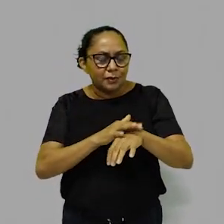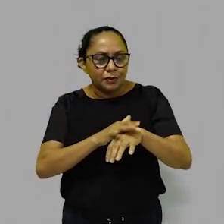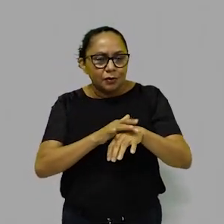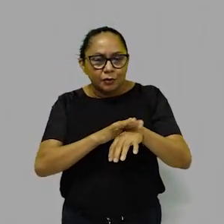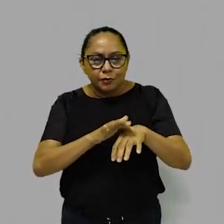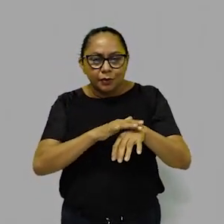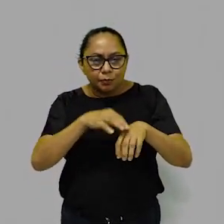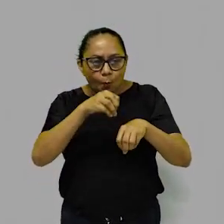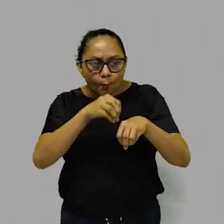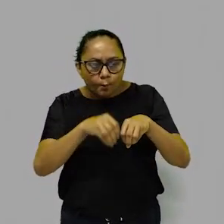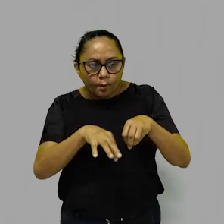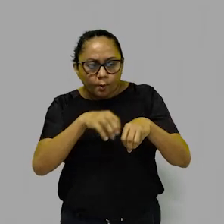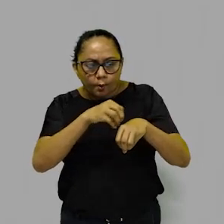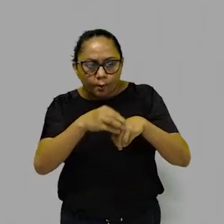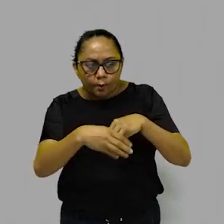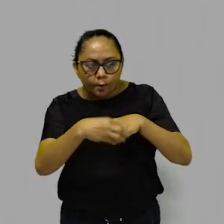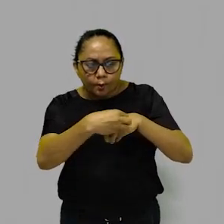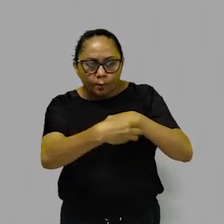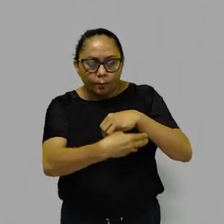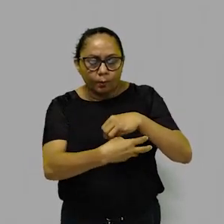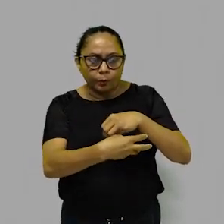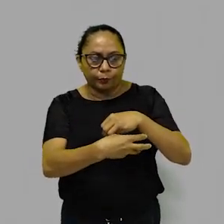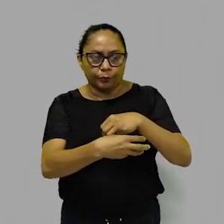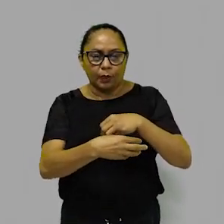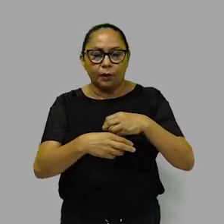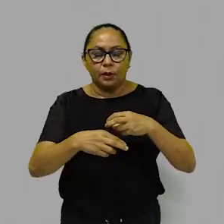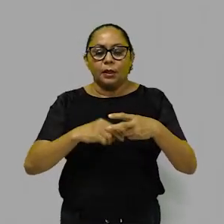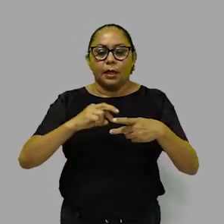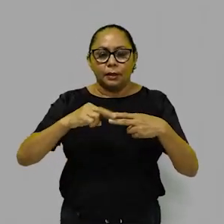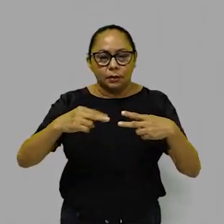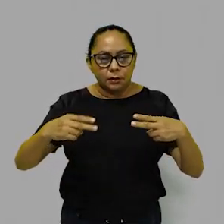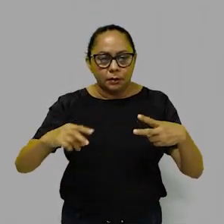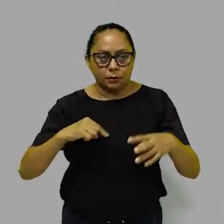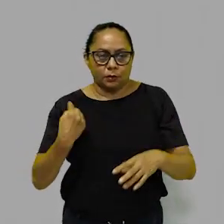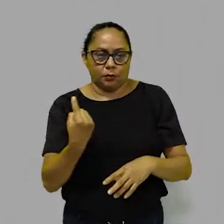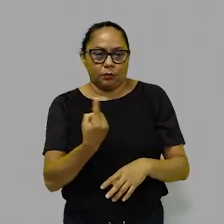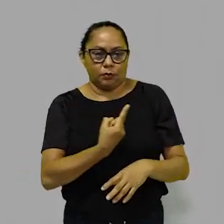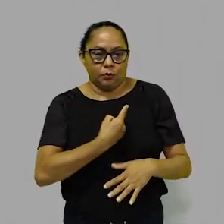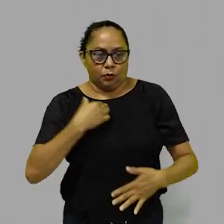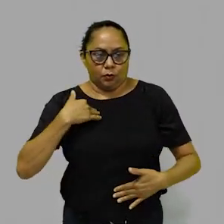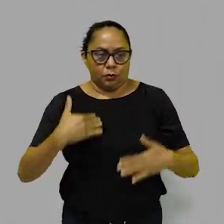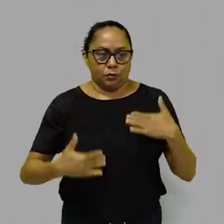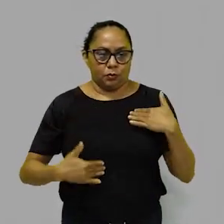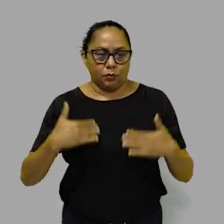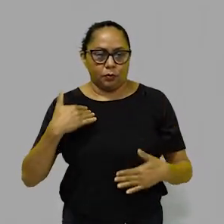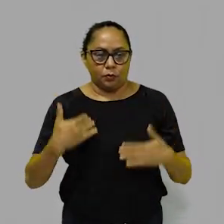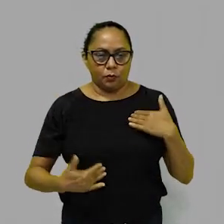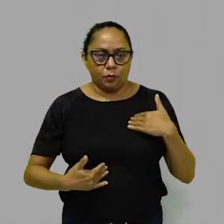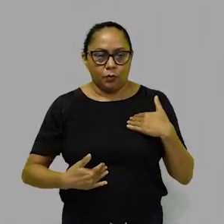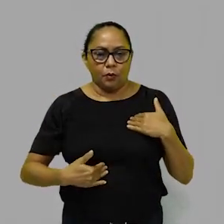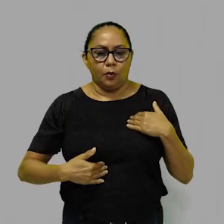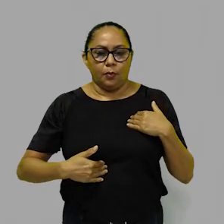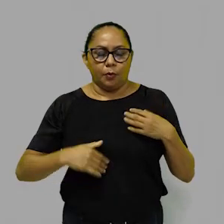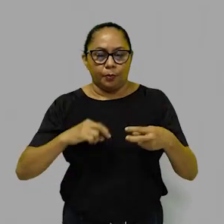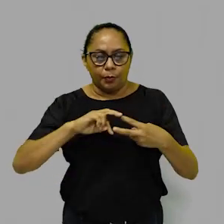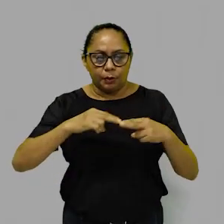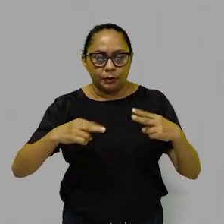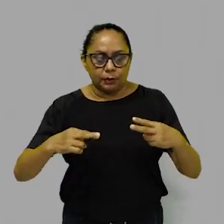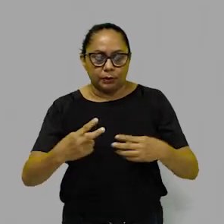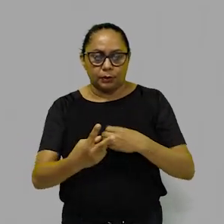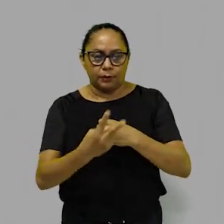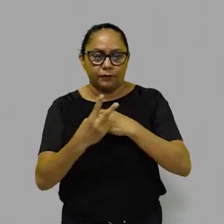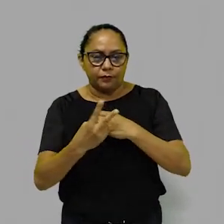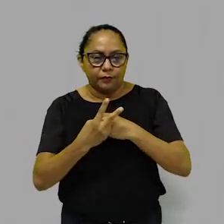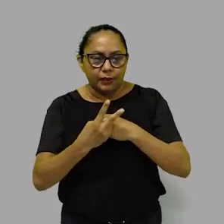lesões degenerativas? As células do nosso organismo, né, por exemplo, células de defesa, elas vão destruir as